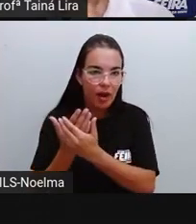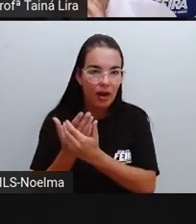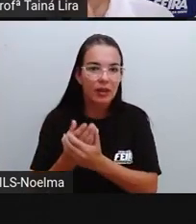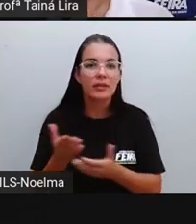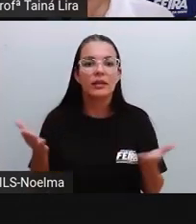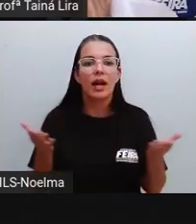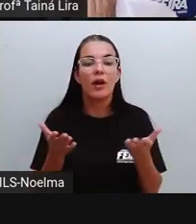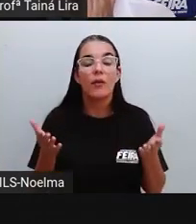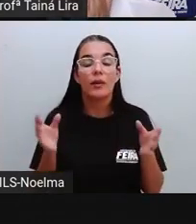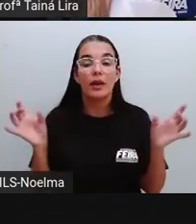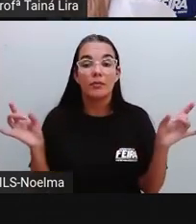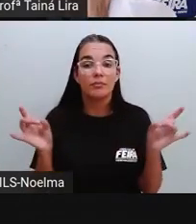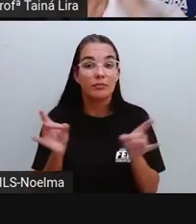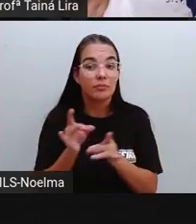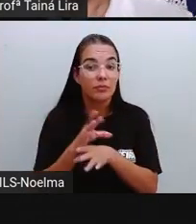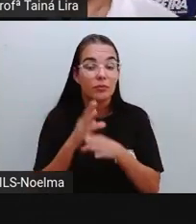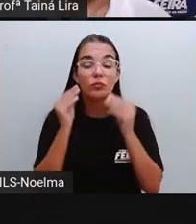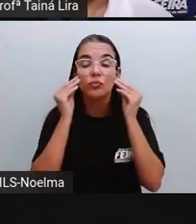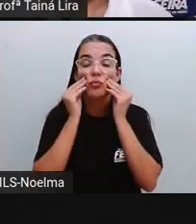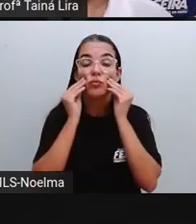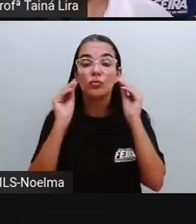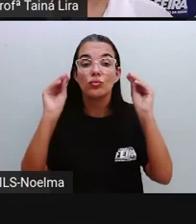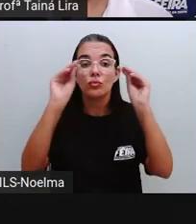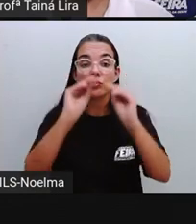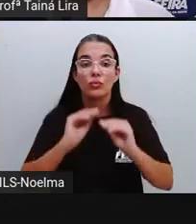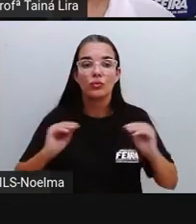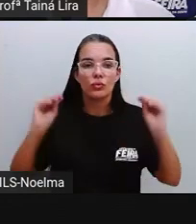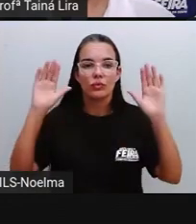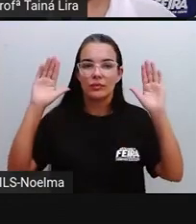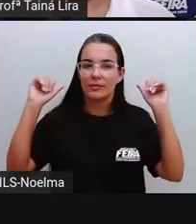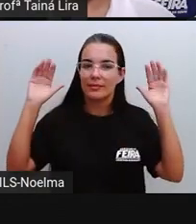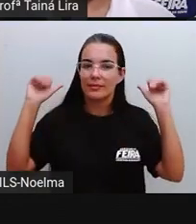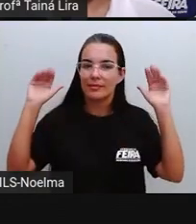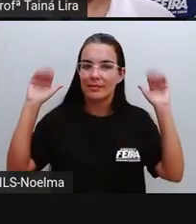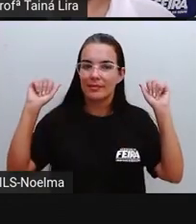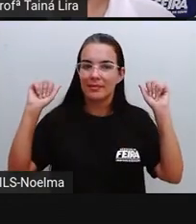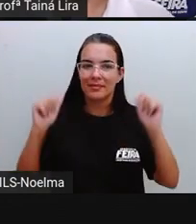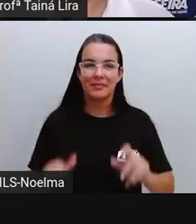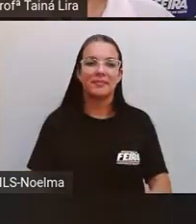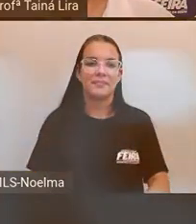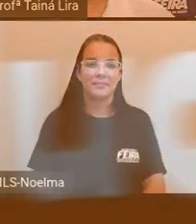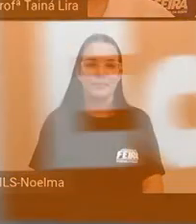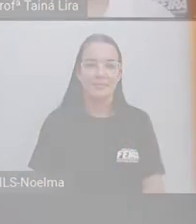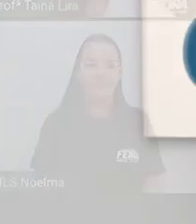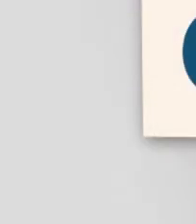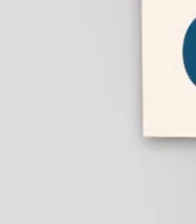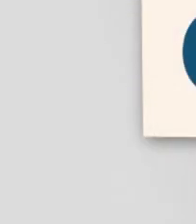Segundo ano, um beijo, até a próxima aula, tchau, tchau!